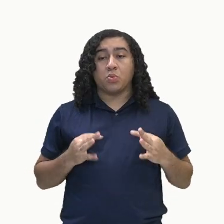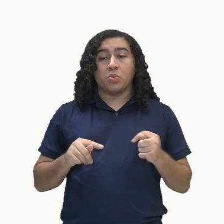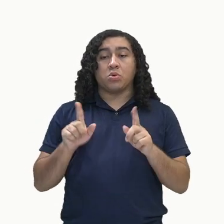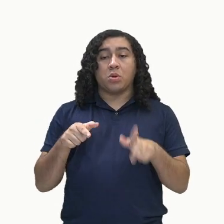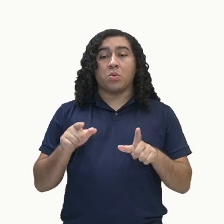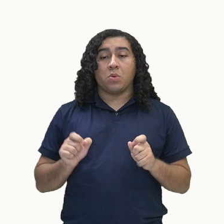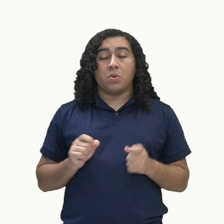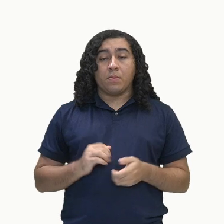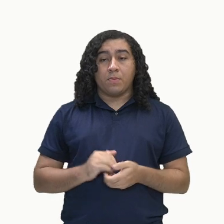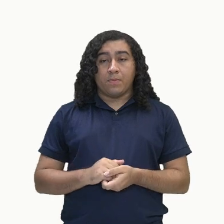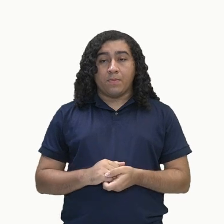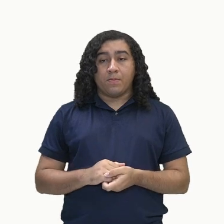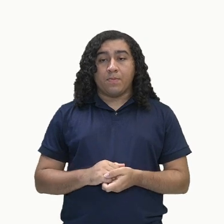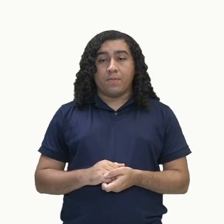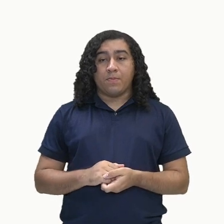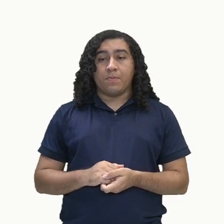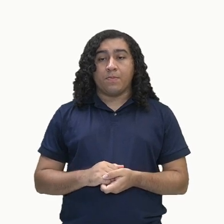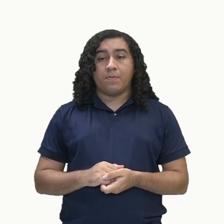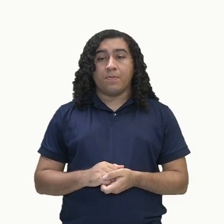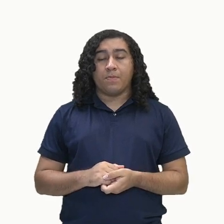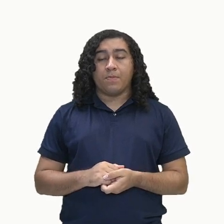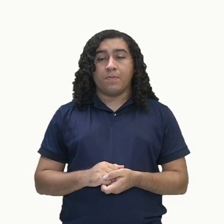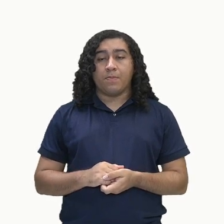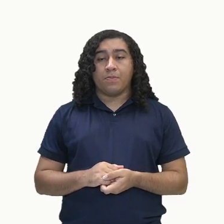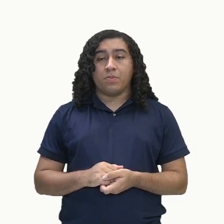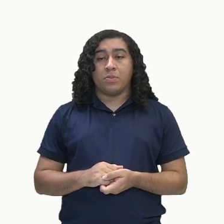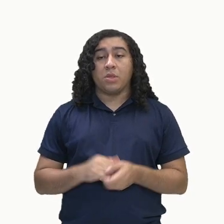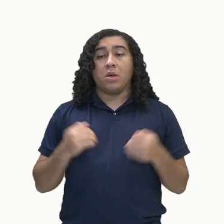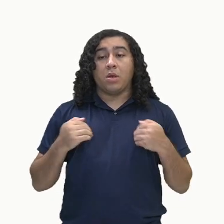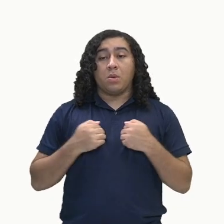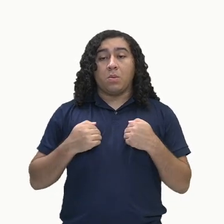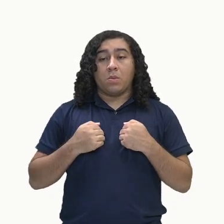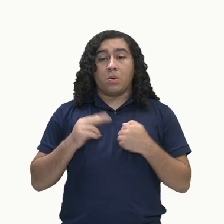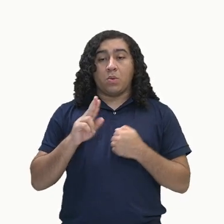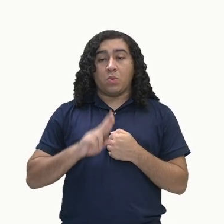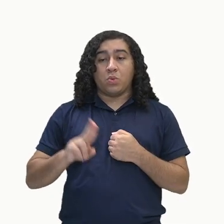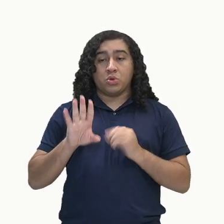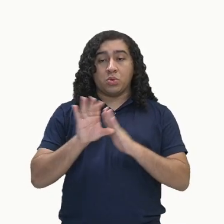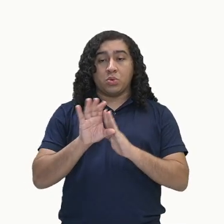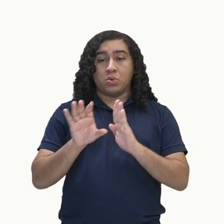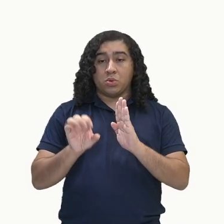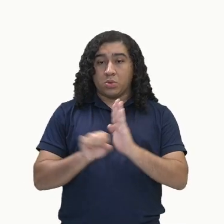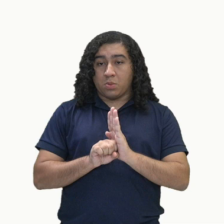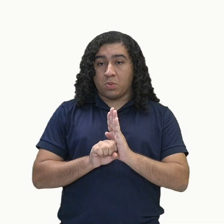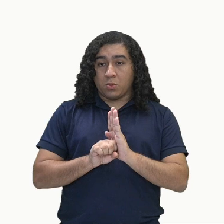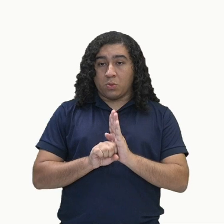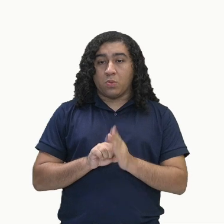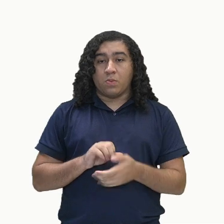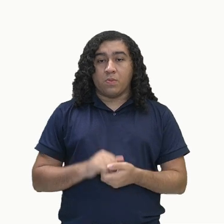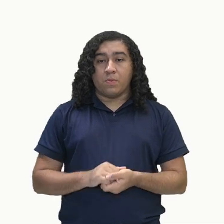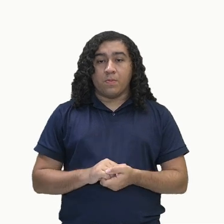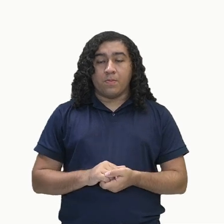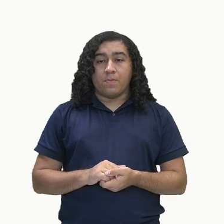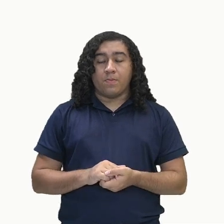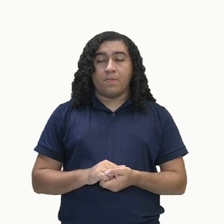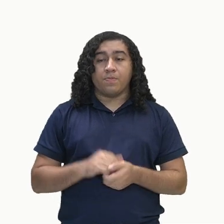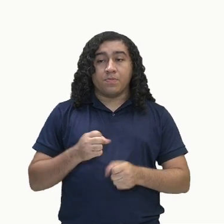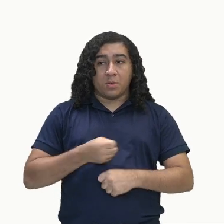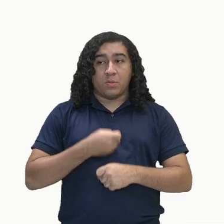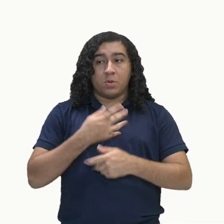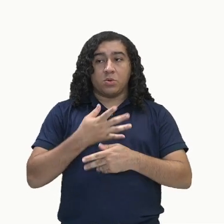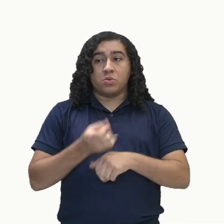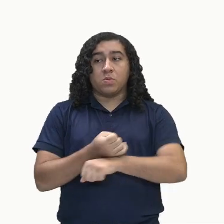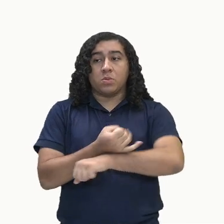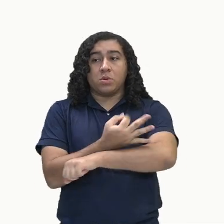um animal que utiliza os símbolos para se